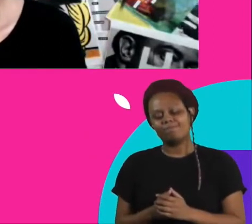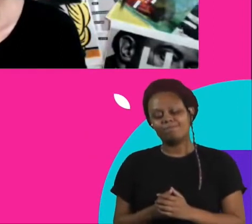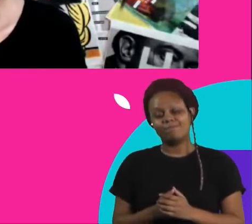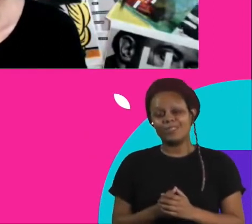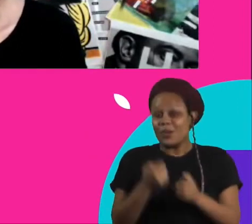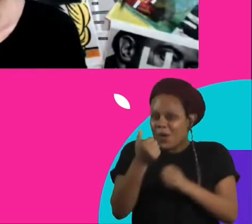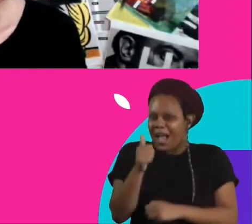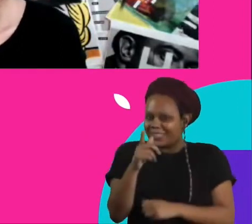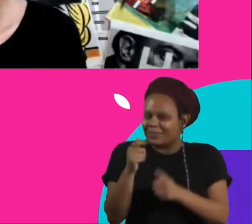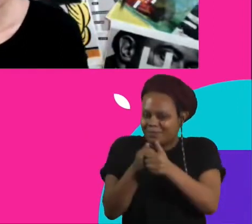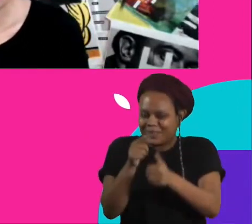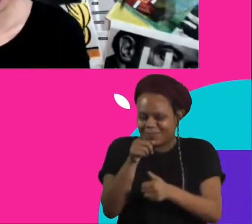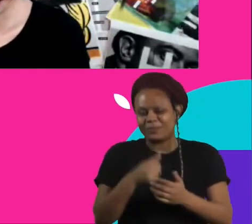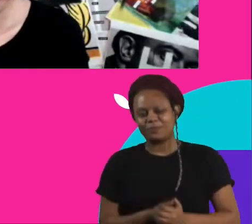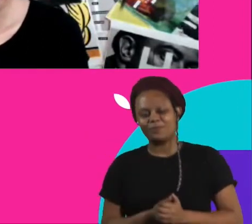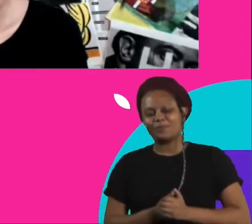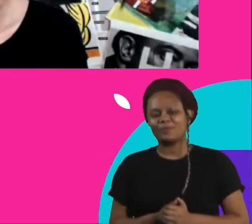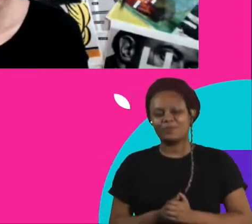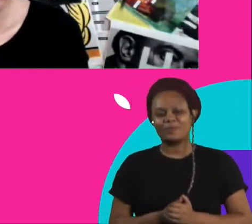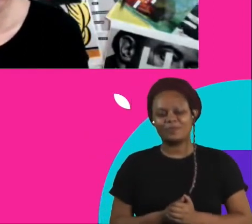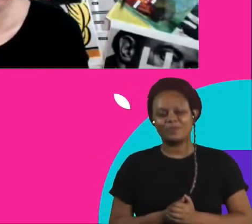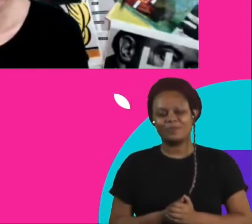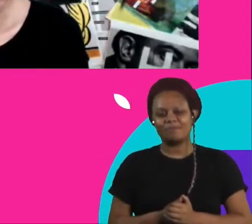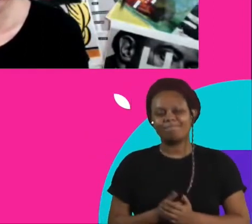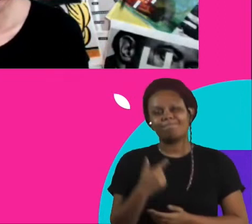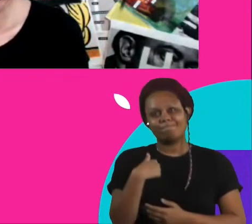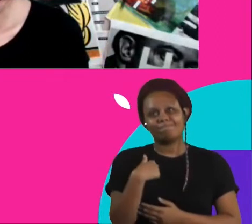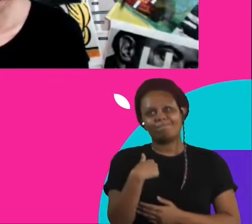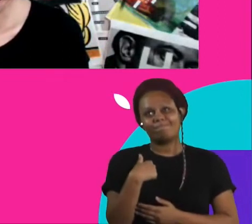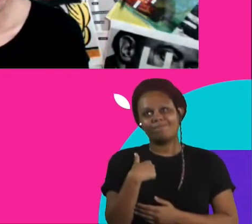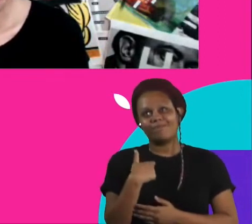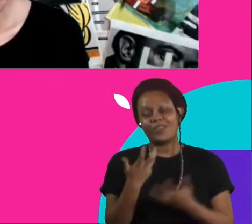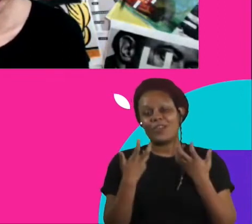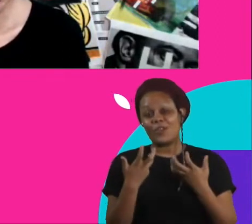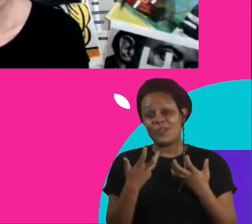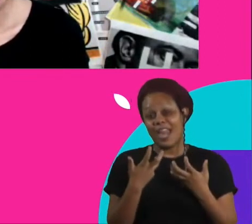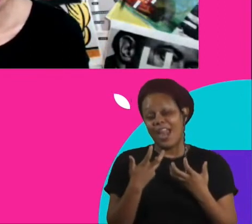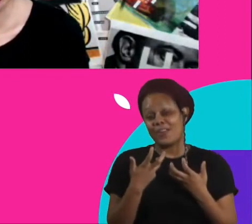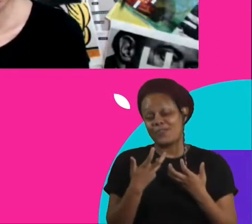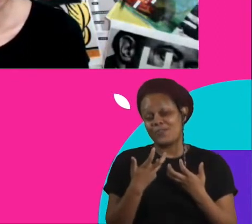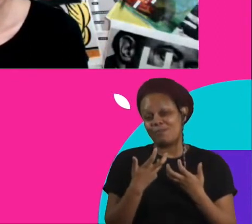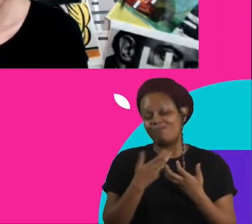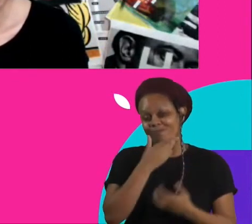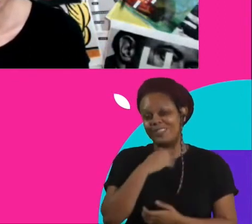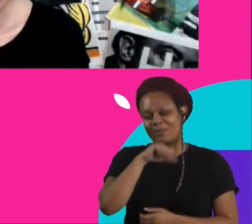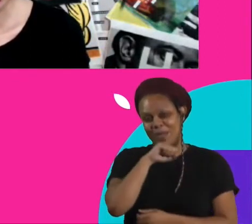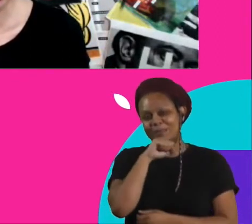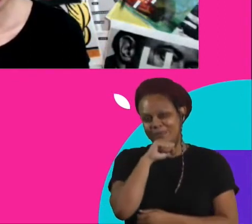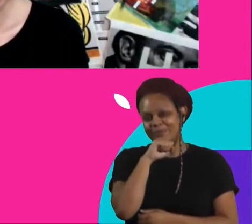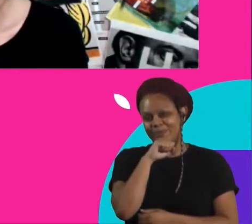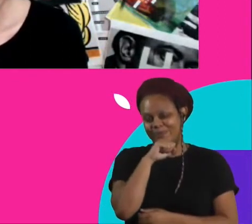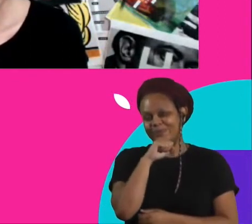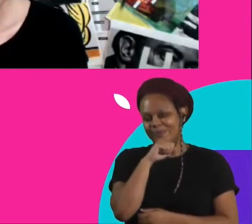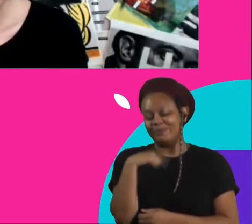inclusive. E eu tô querendo ser pai, ainda não sou pai, ainda não tenho filho. Eu tenho certeza, não é que eu